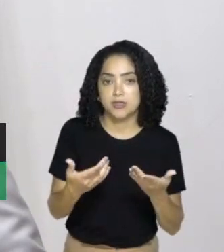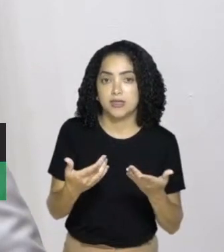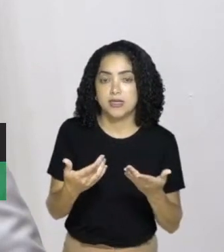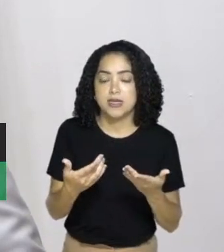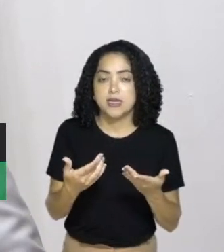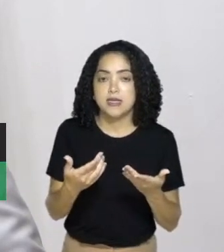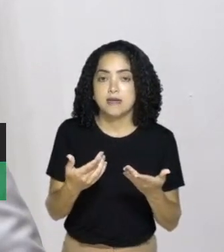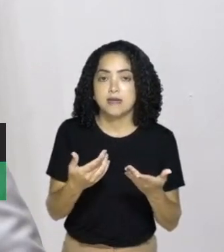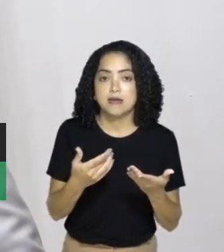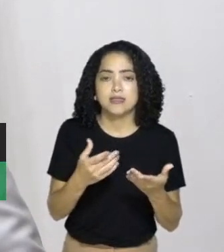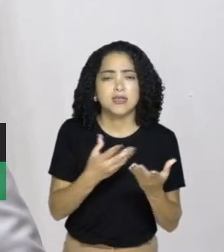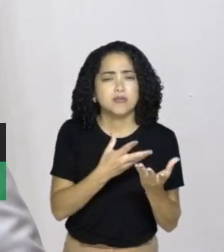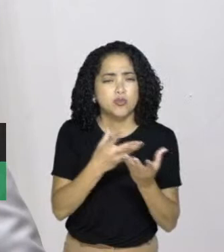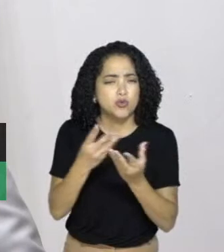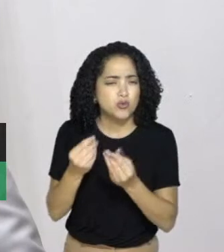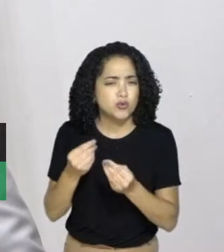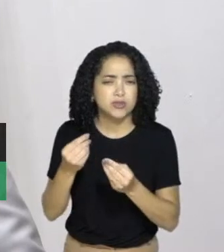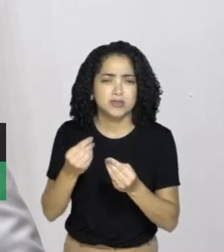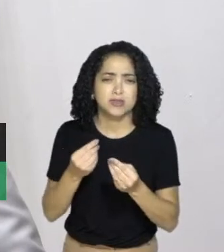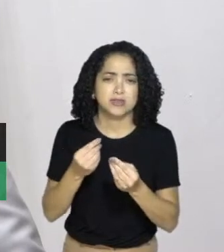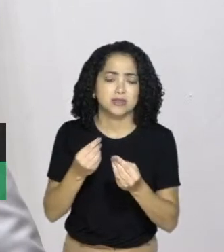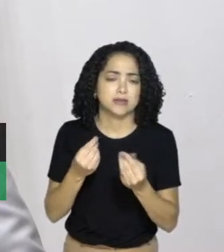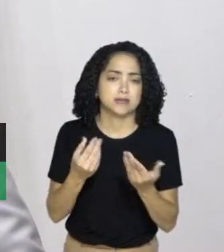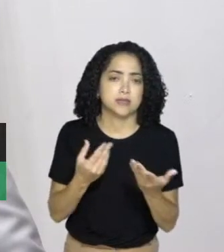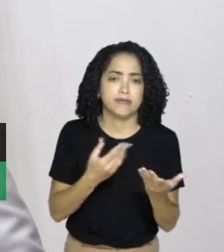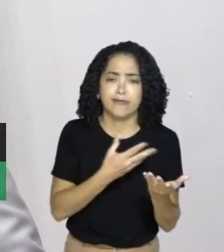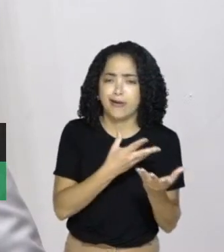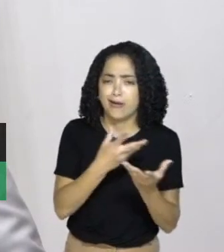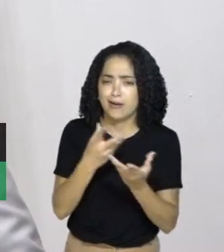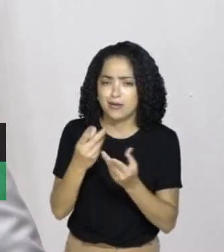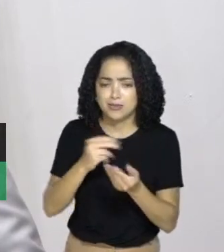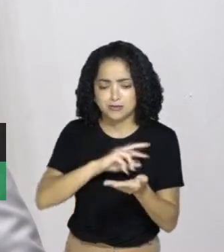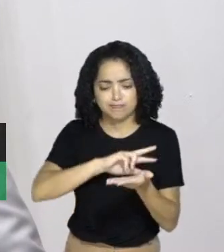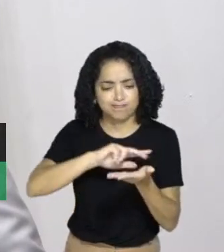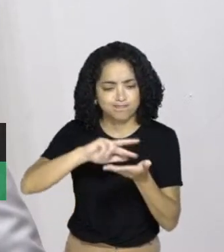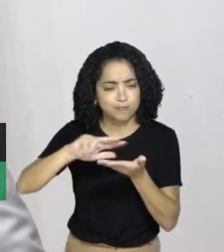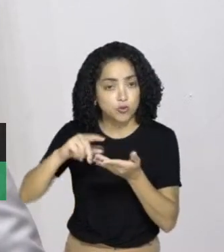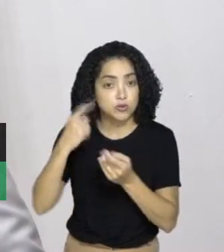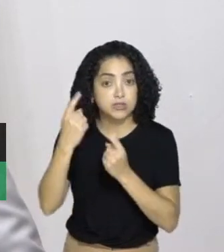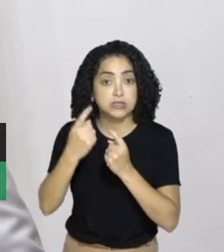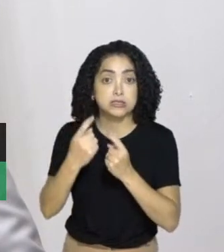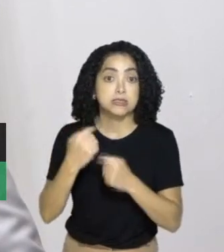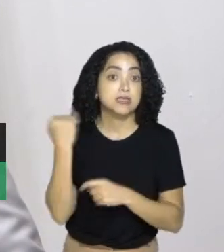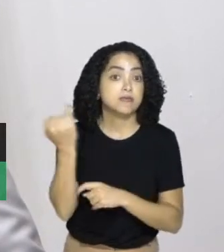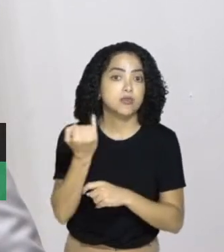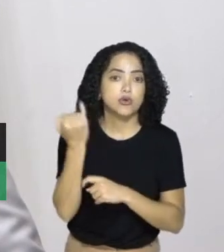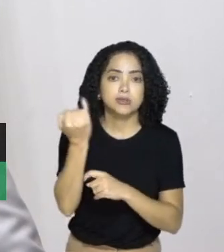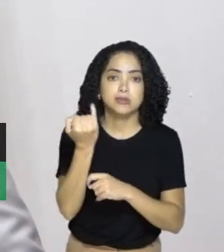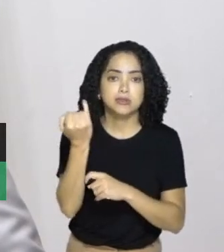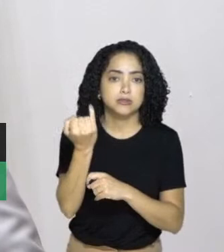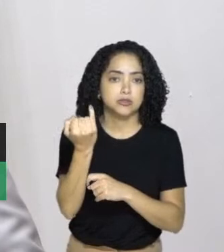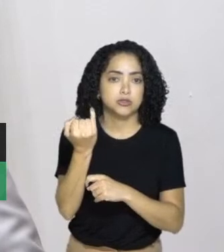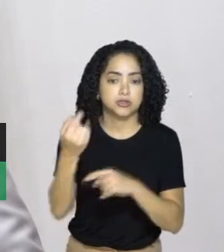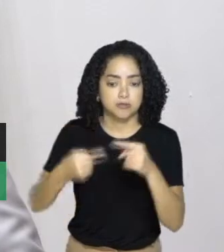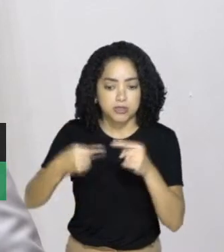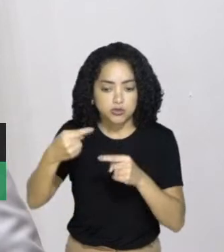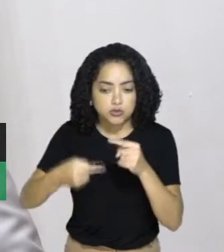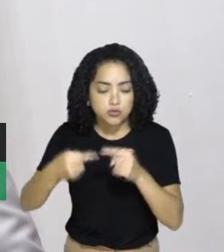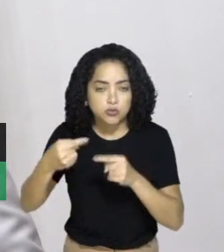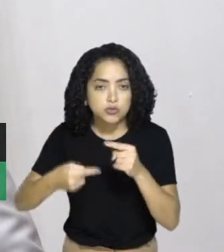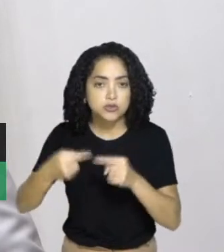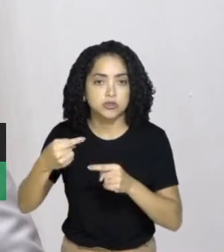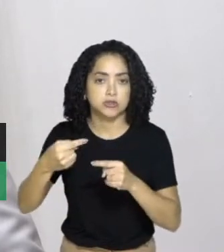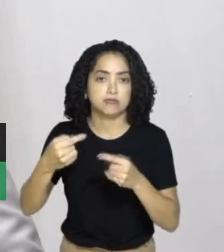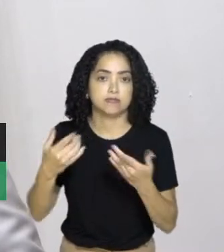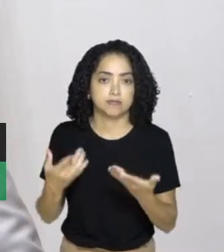tem muita coisa importante acontecendo no Brasil agora para estar discutindo coisas assim que não são violência contra a